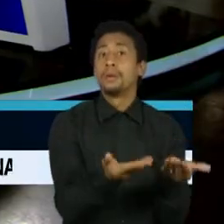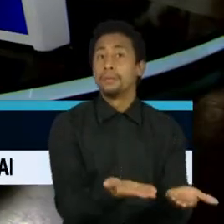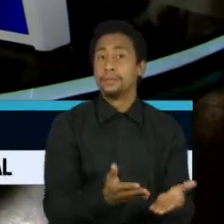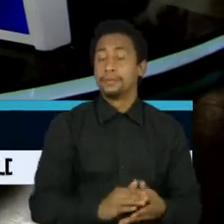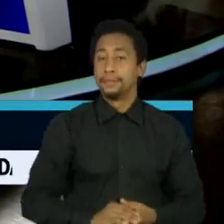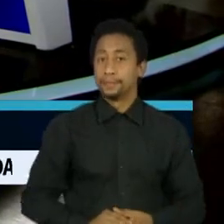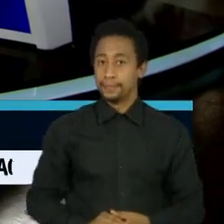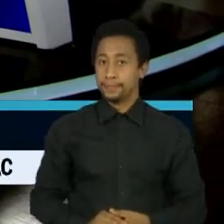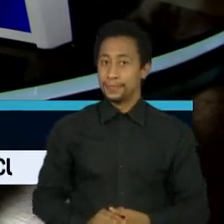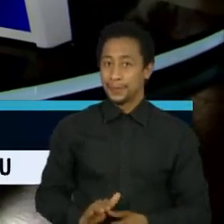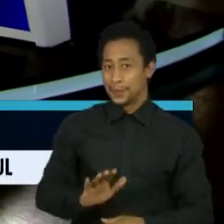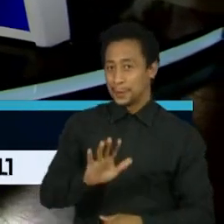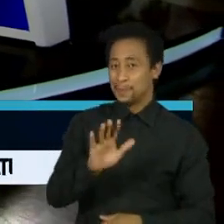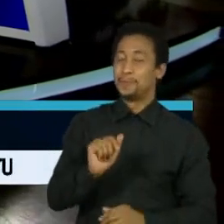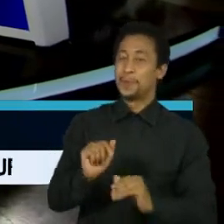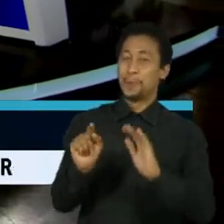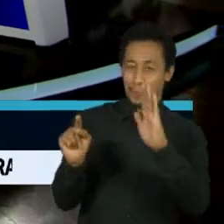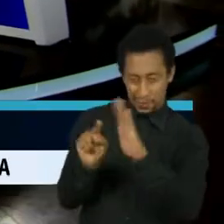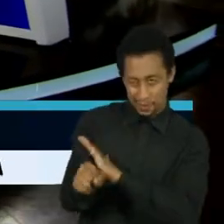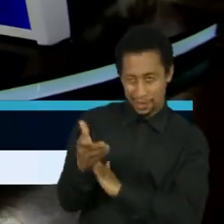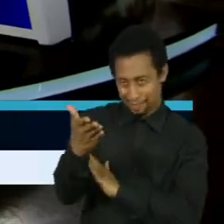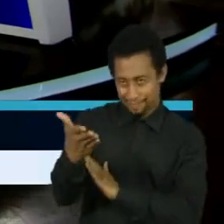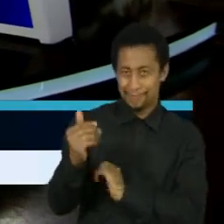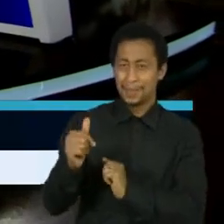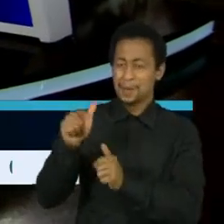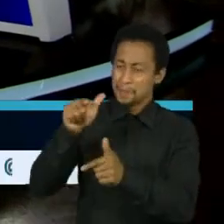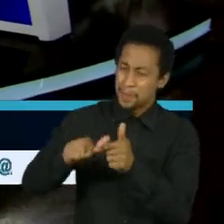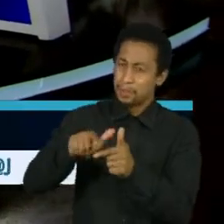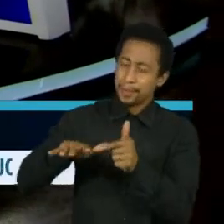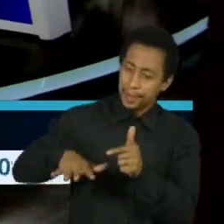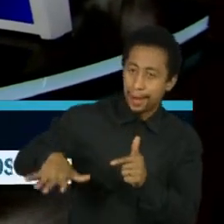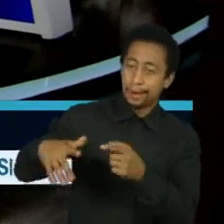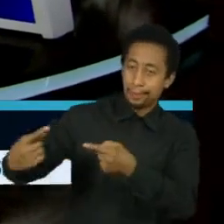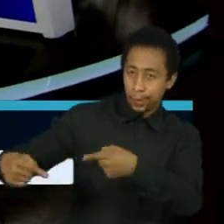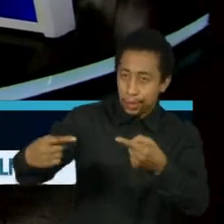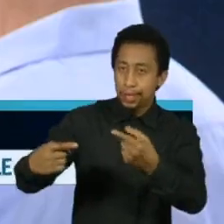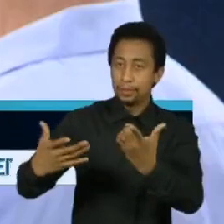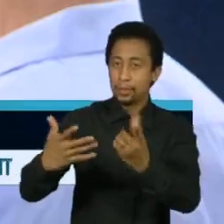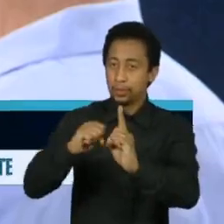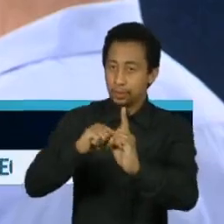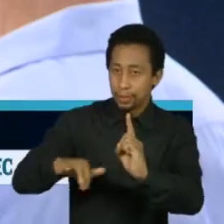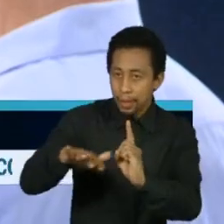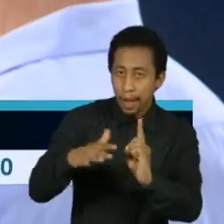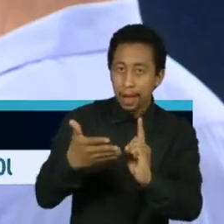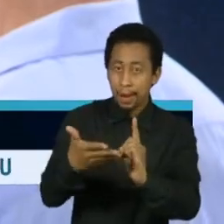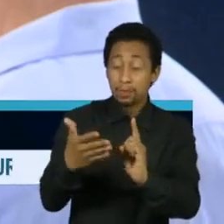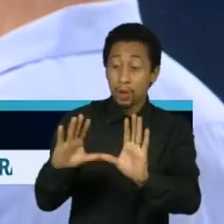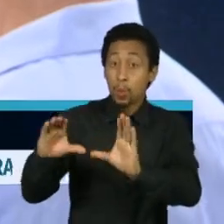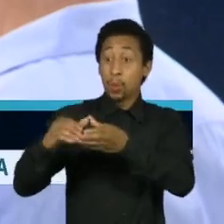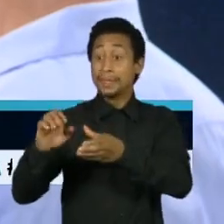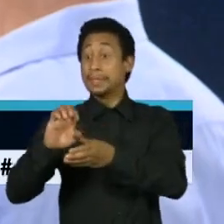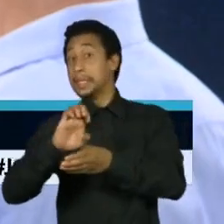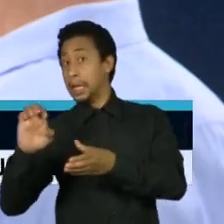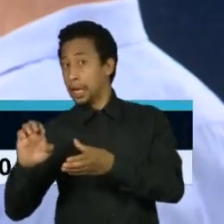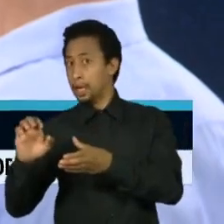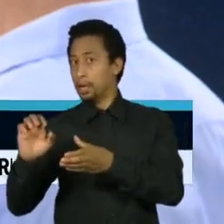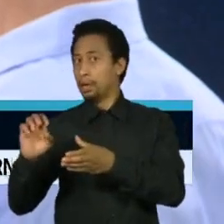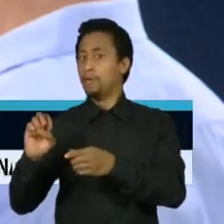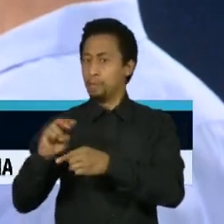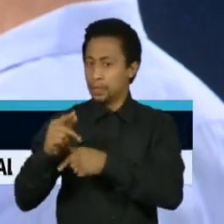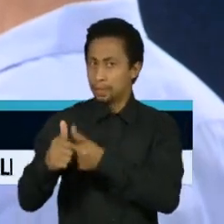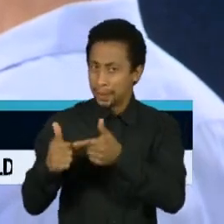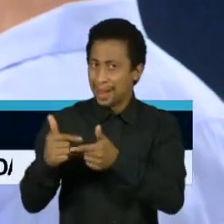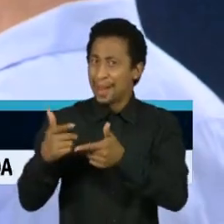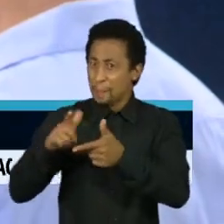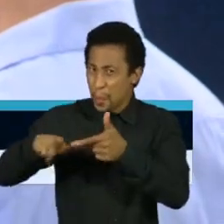Fábio, eu queria te perguntar quais as principais consequências políticas, sociais e econômicas dessa onda mais à esquerda. Se vai ser uma onda